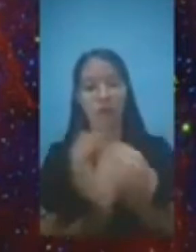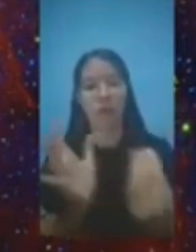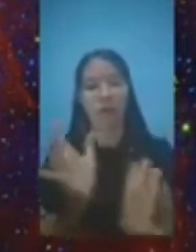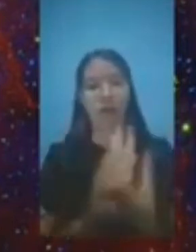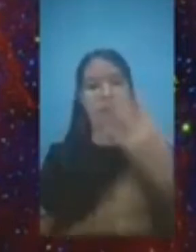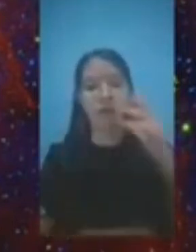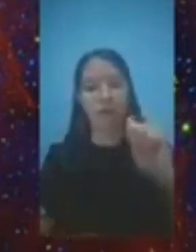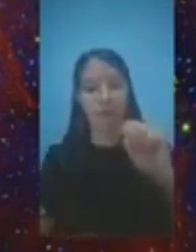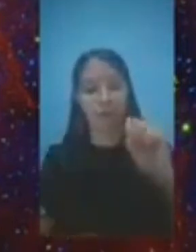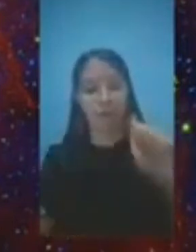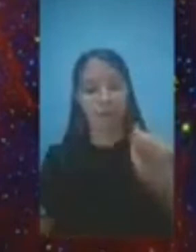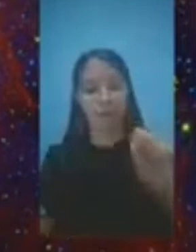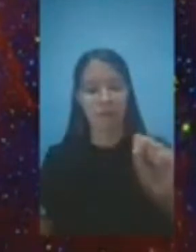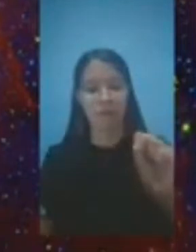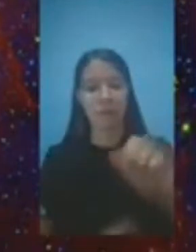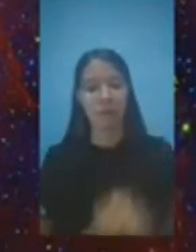Cultural criando asas.